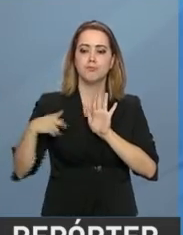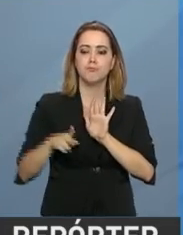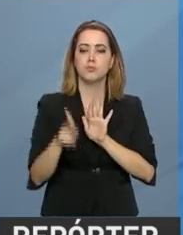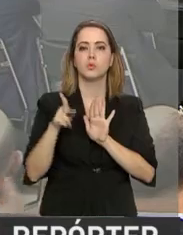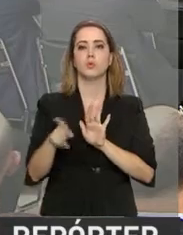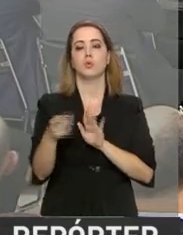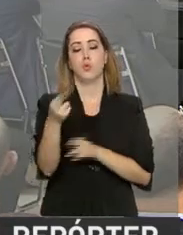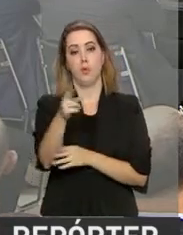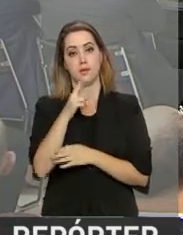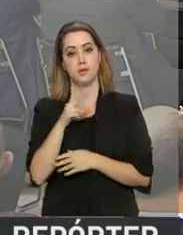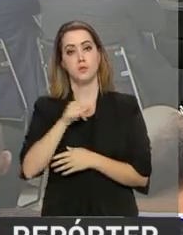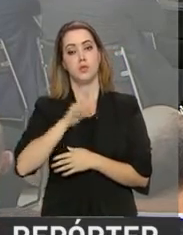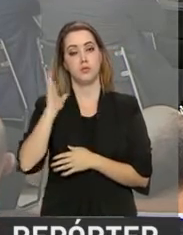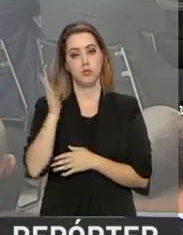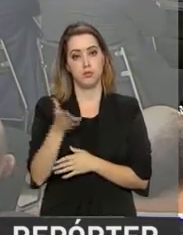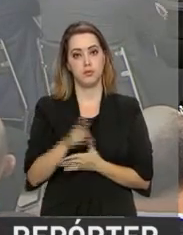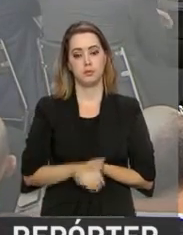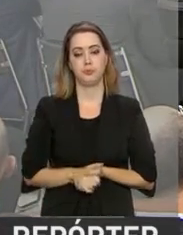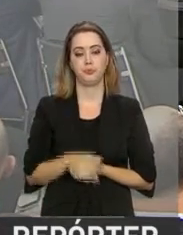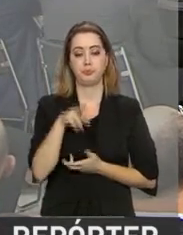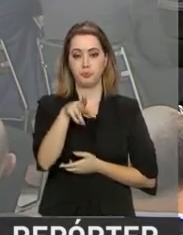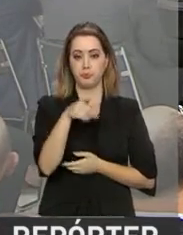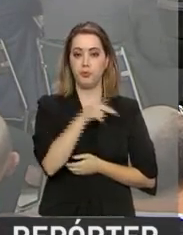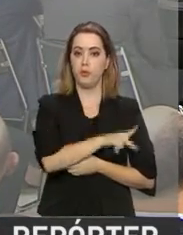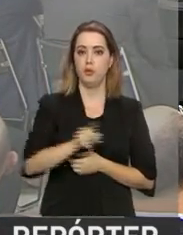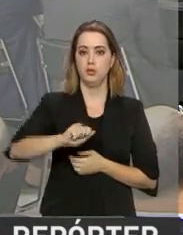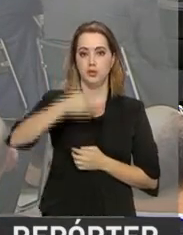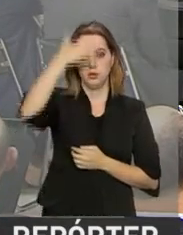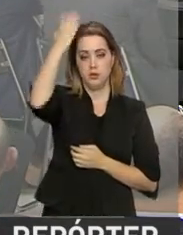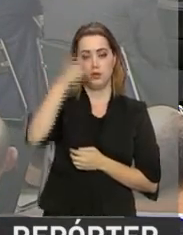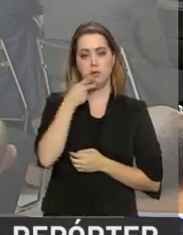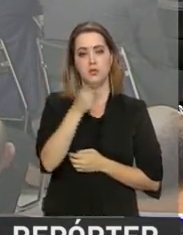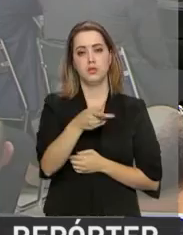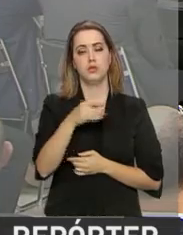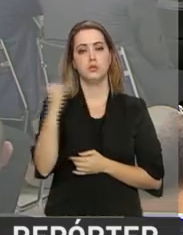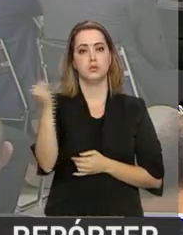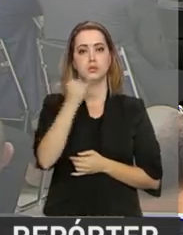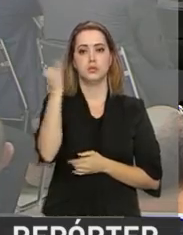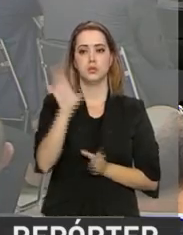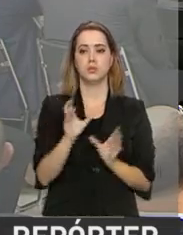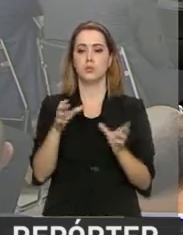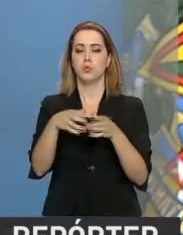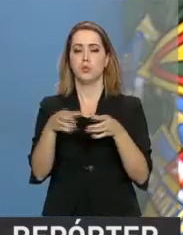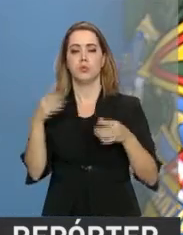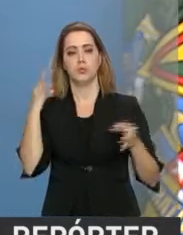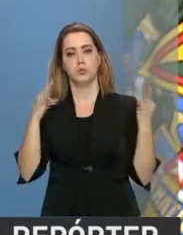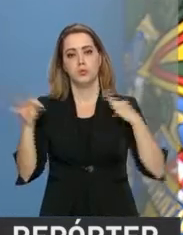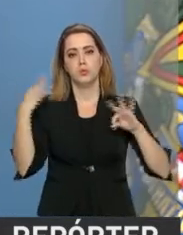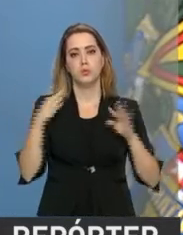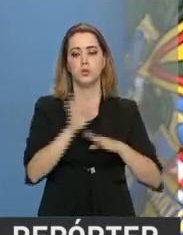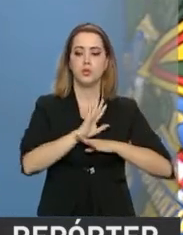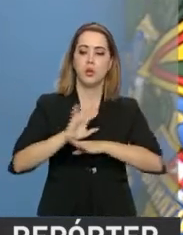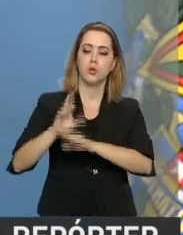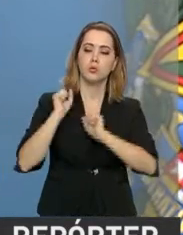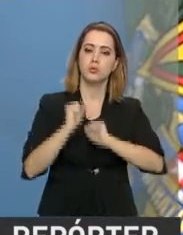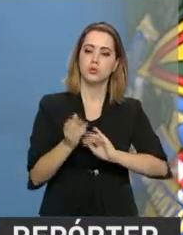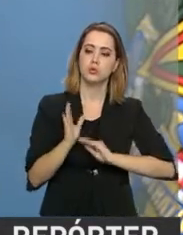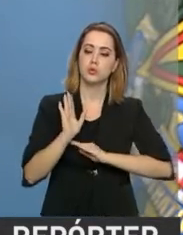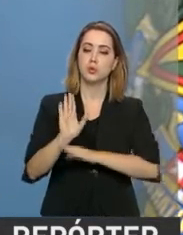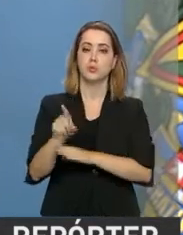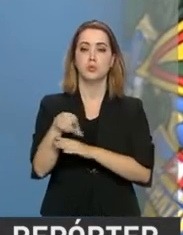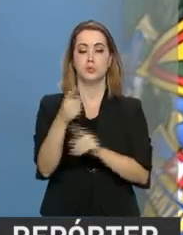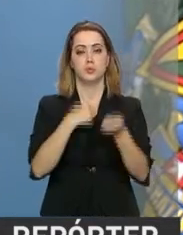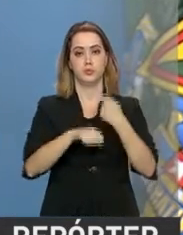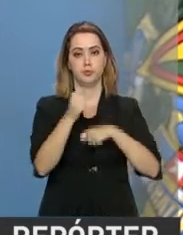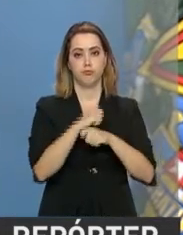obtidos em seu discurso o presidente michel temer reforçou a importância do setor e da contribuição que pode dar para a atividade